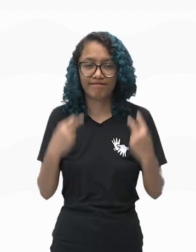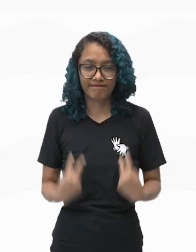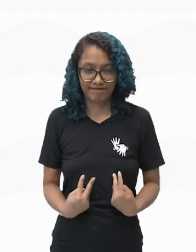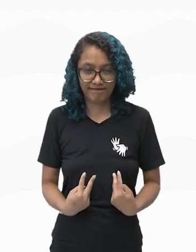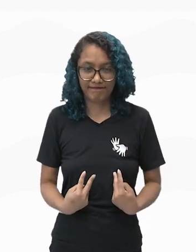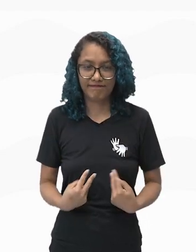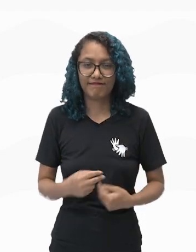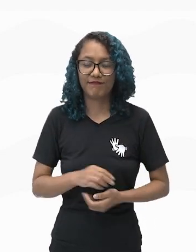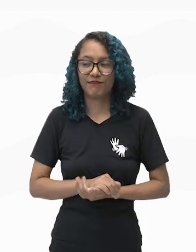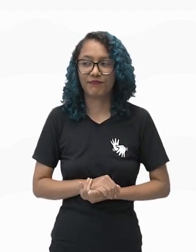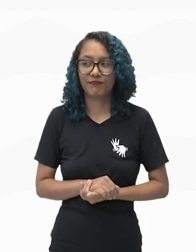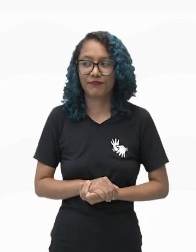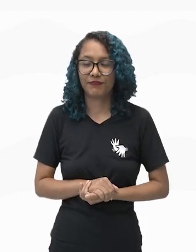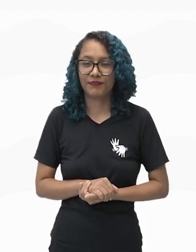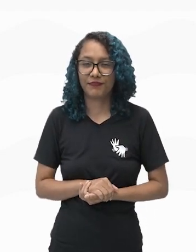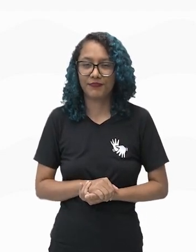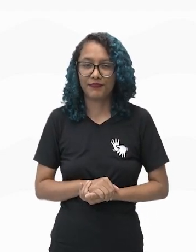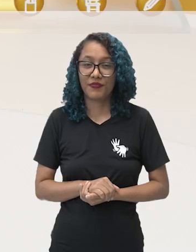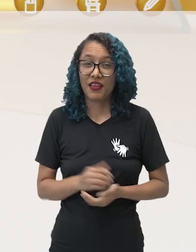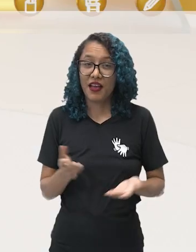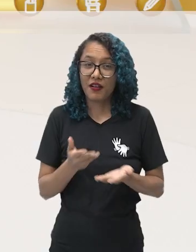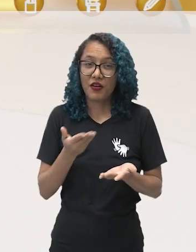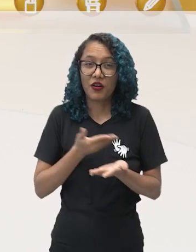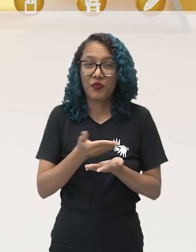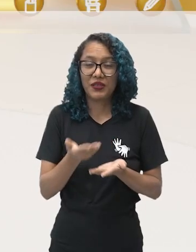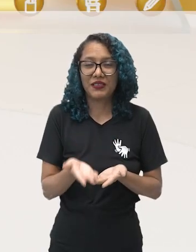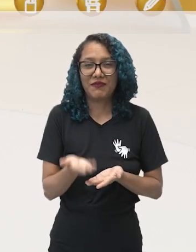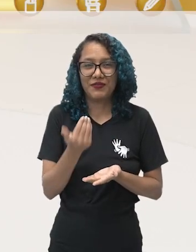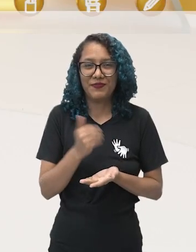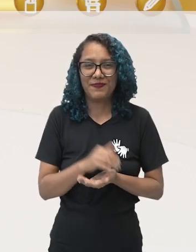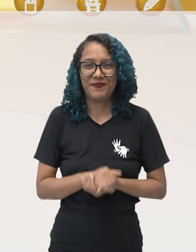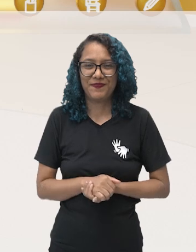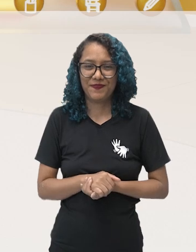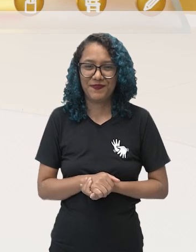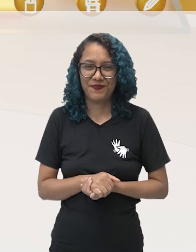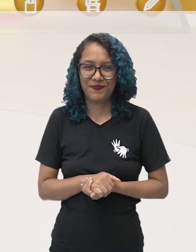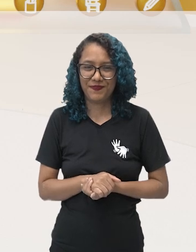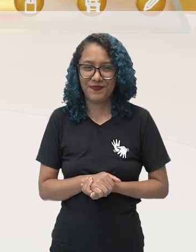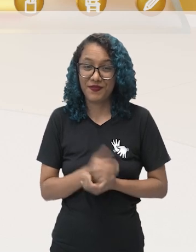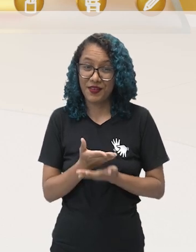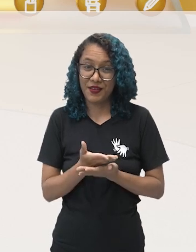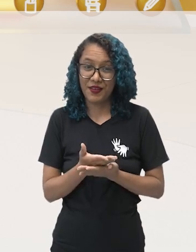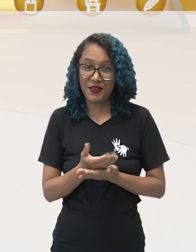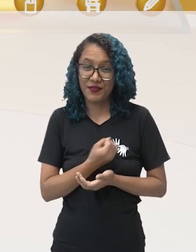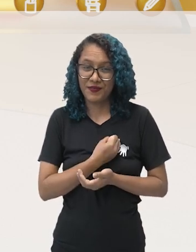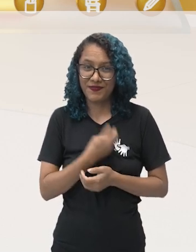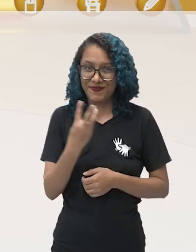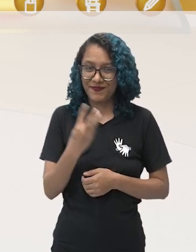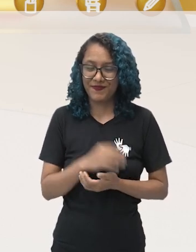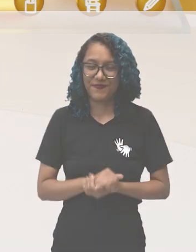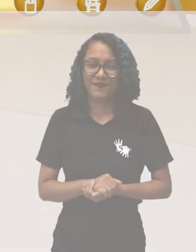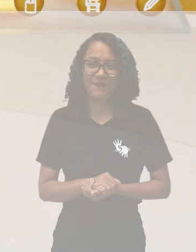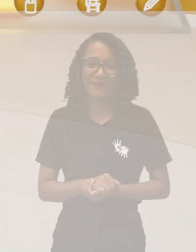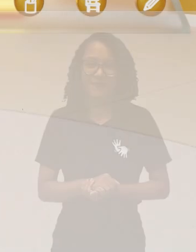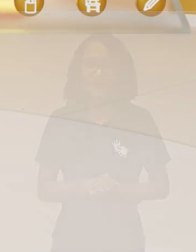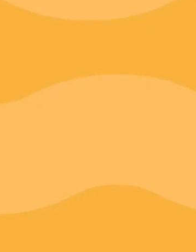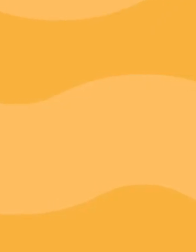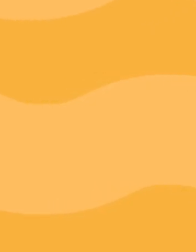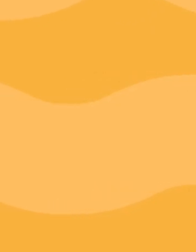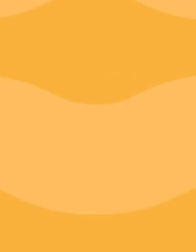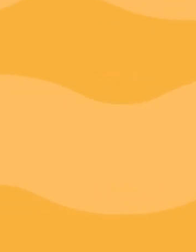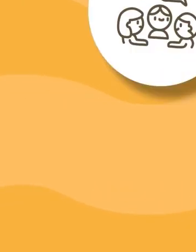dos direitos humanos. Vamos agora iniciar a nossa aula de número 3.